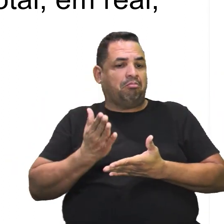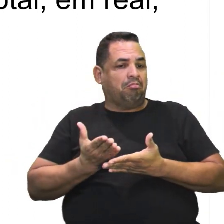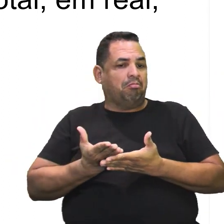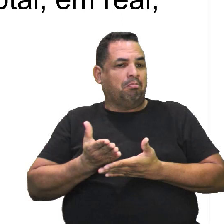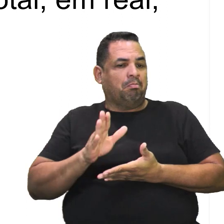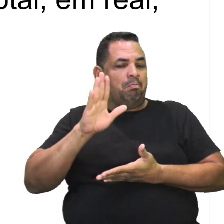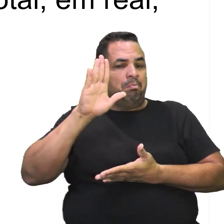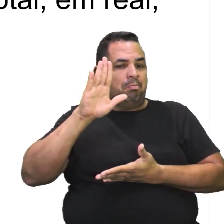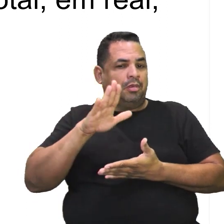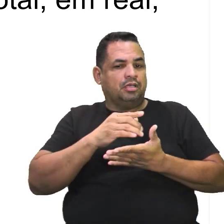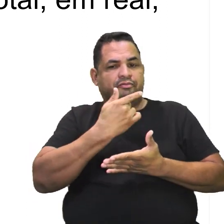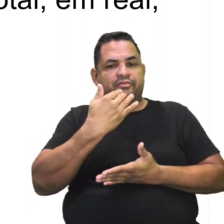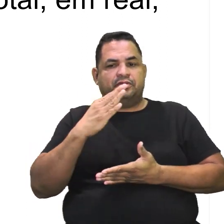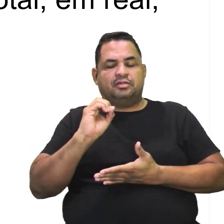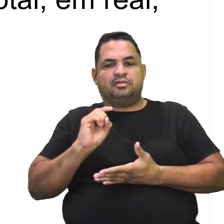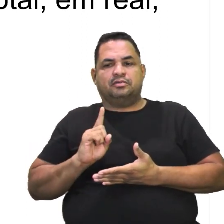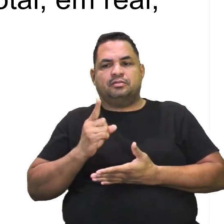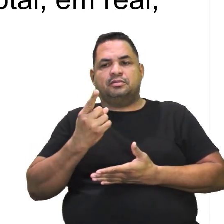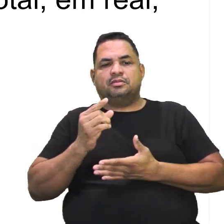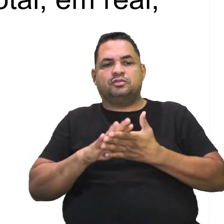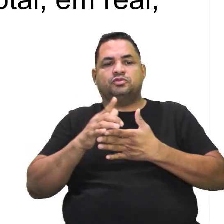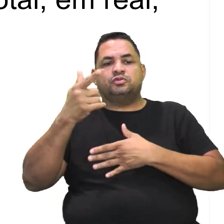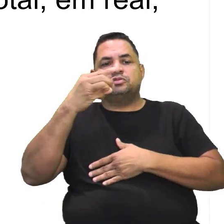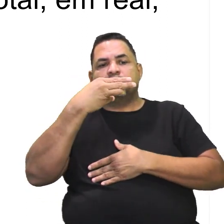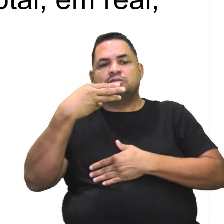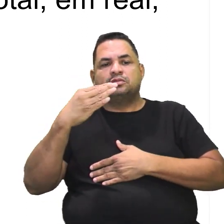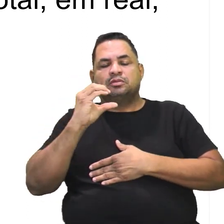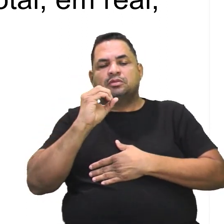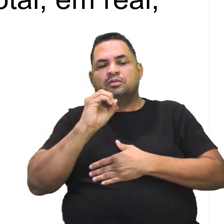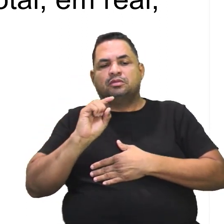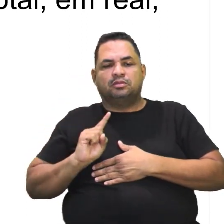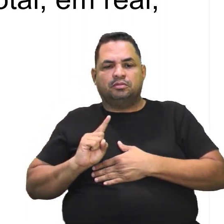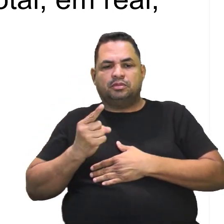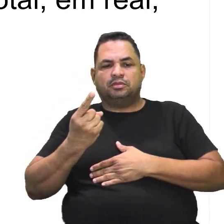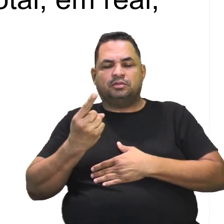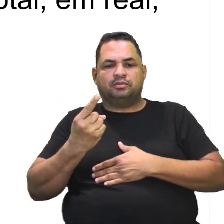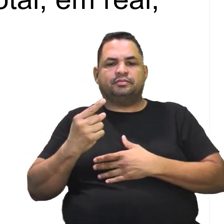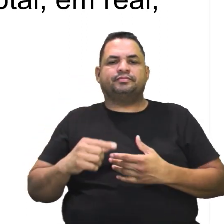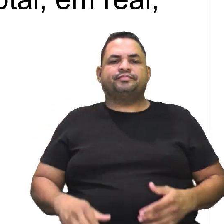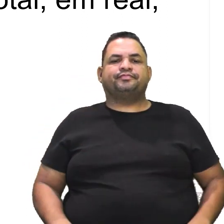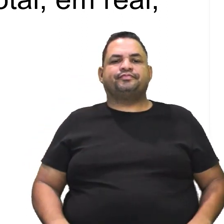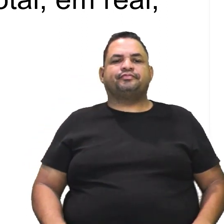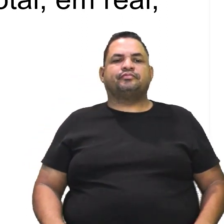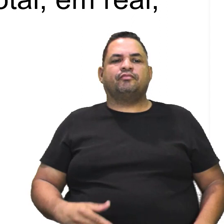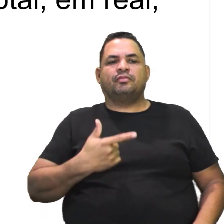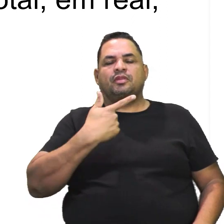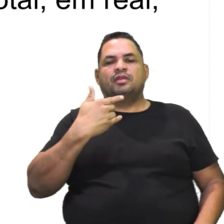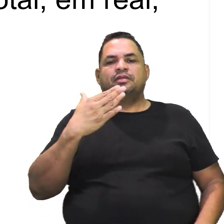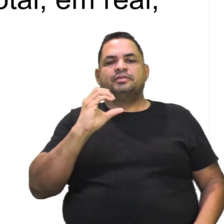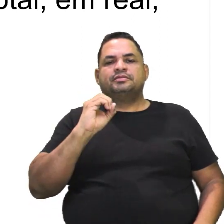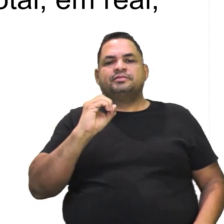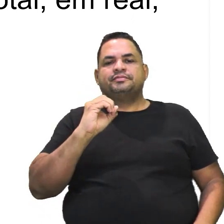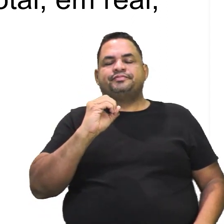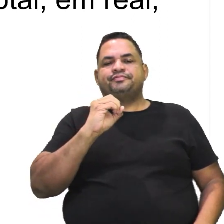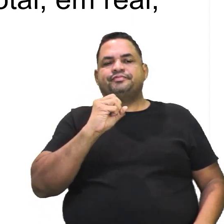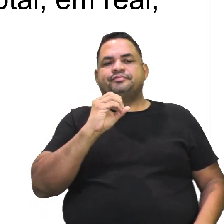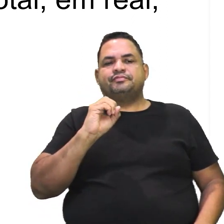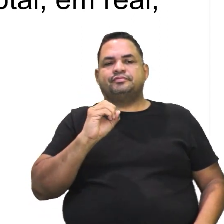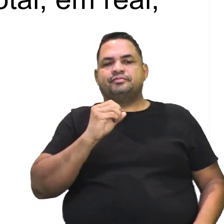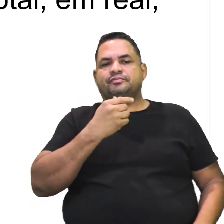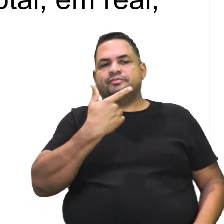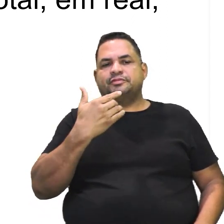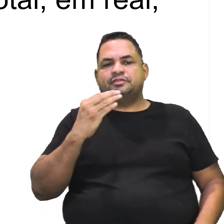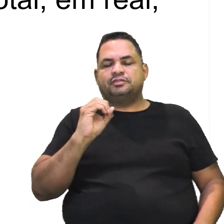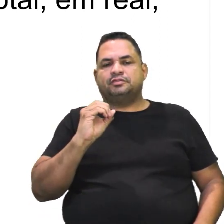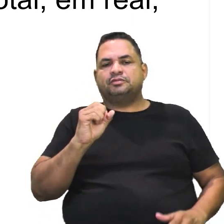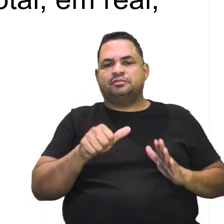os demais, 30 mil cada. Então quer dizer que 20 terrenos vai valer 20 mil. Por aqui eu já sei quanto que ele vai ter aí, não é? Ah,